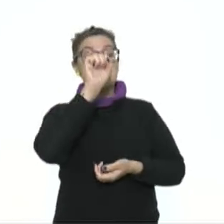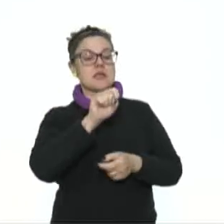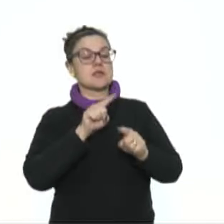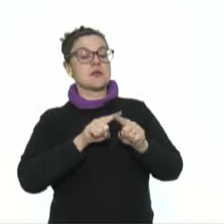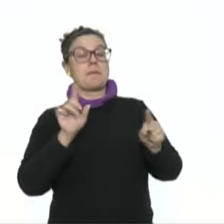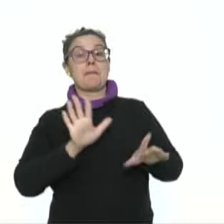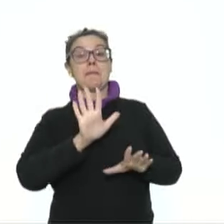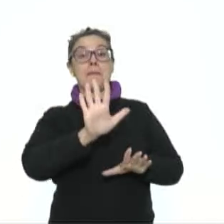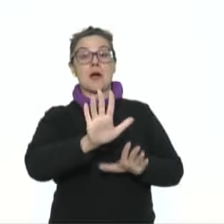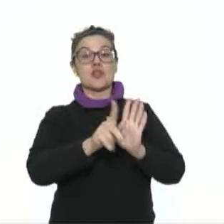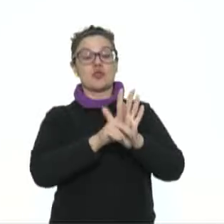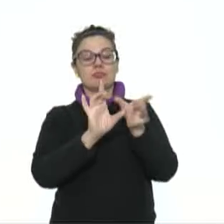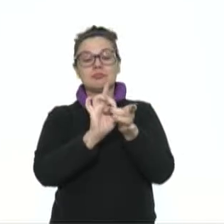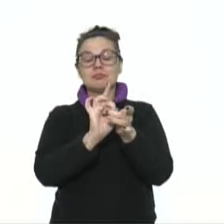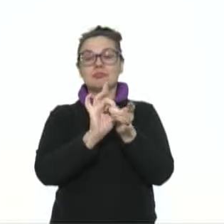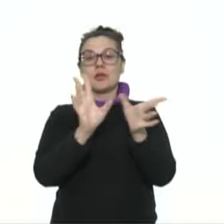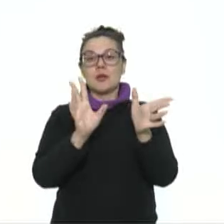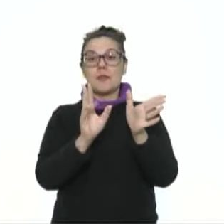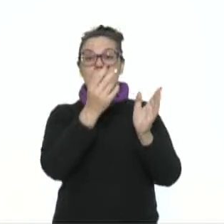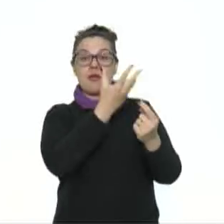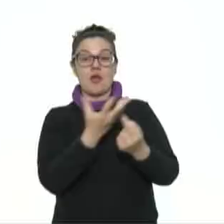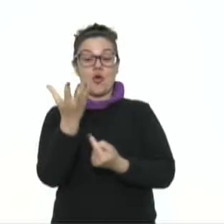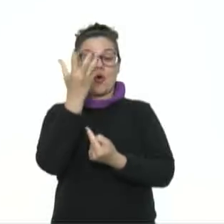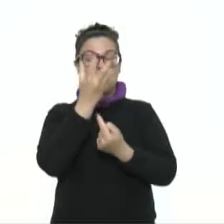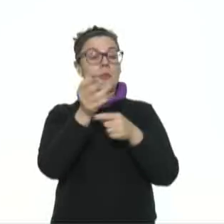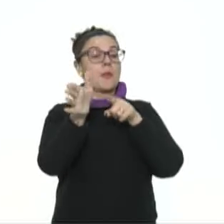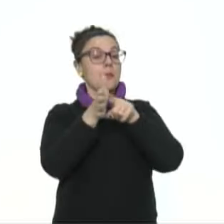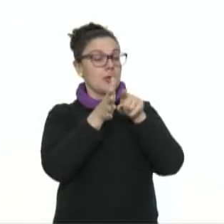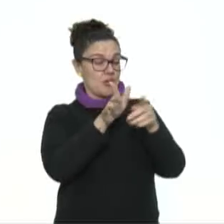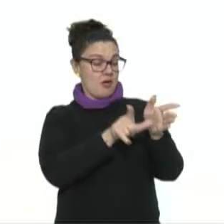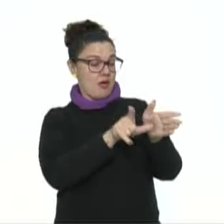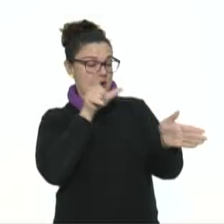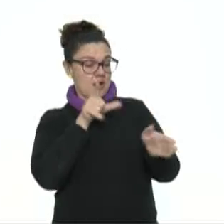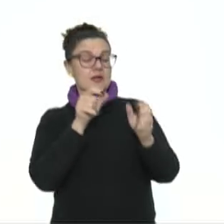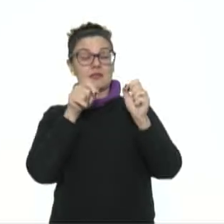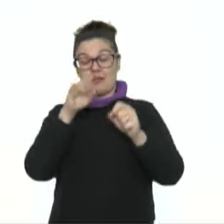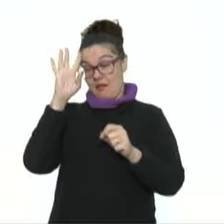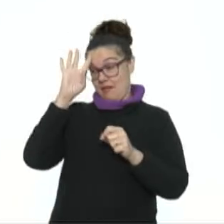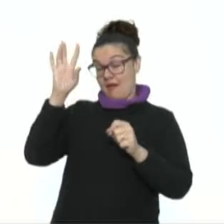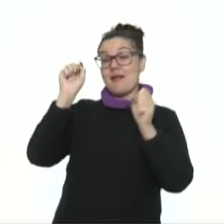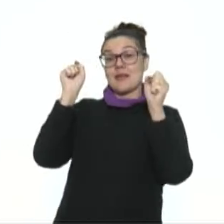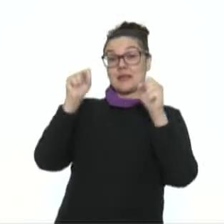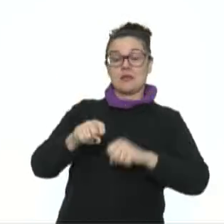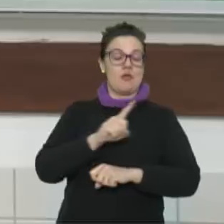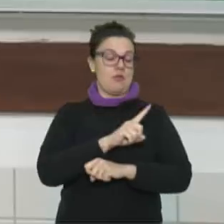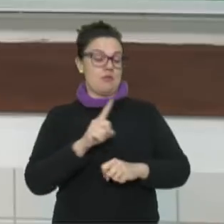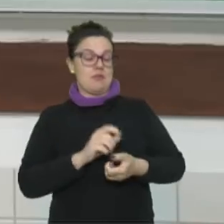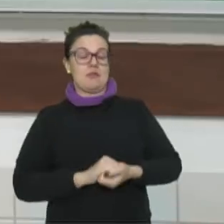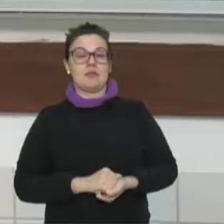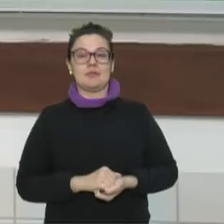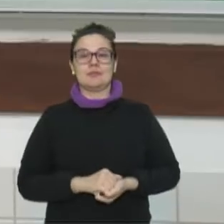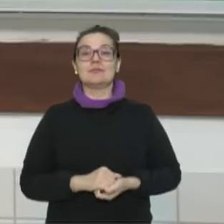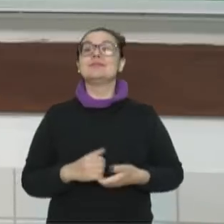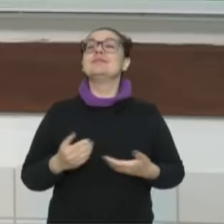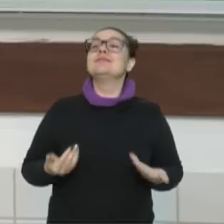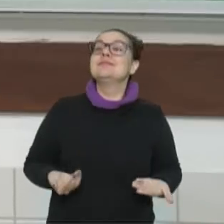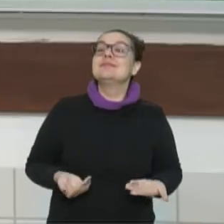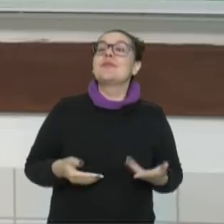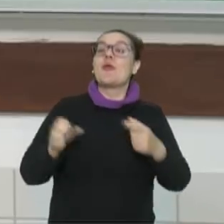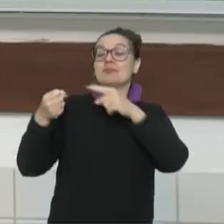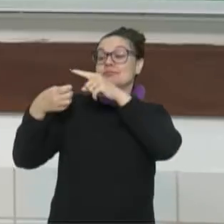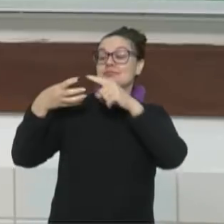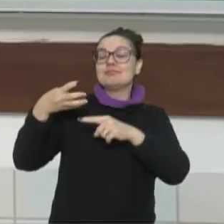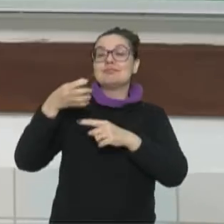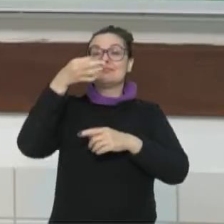apenas quando é autorizada. O artista deve perguntar antes se sua ideia é aceitável ou não. E aí, qual é a